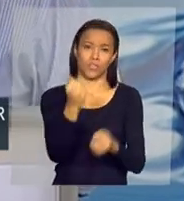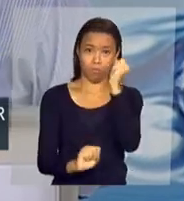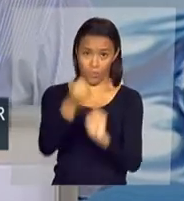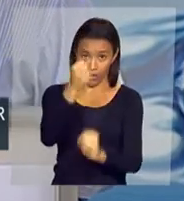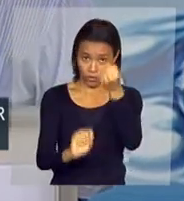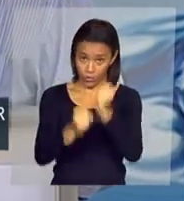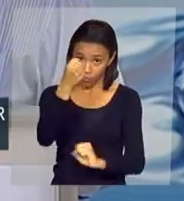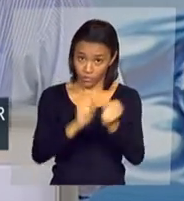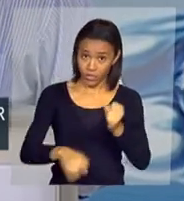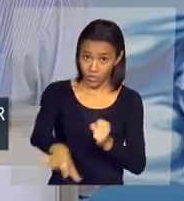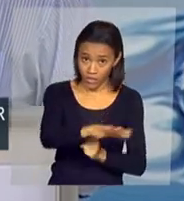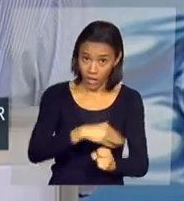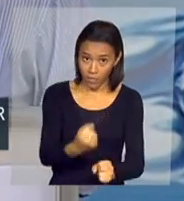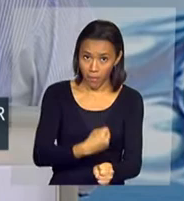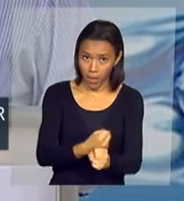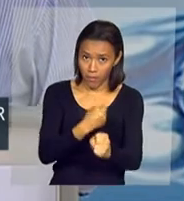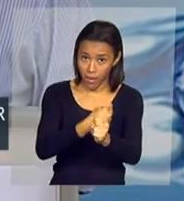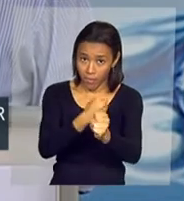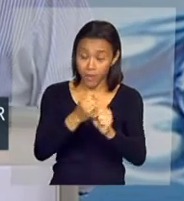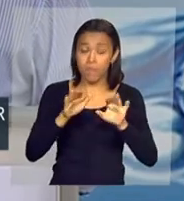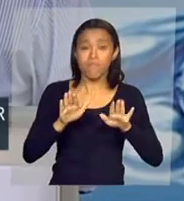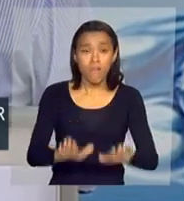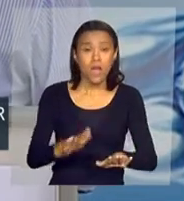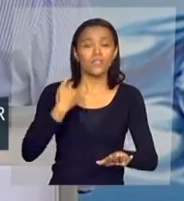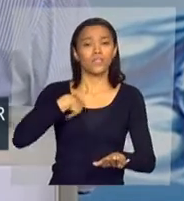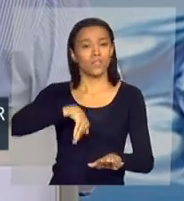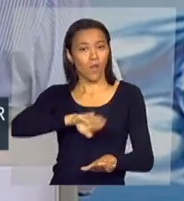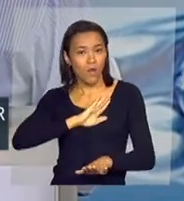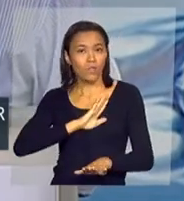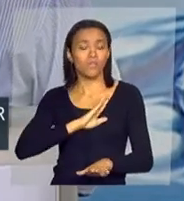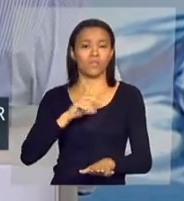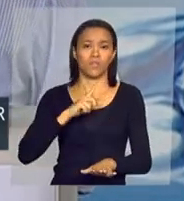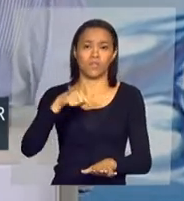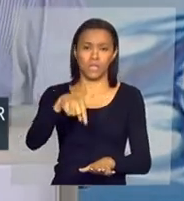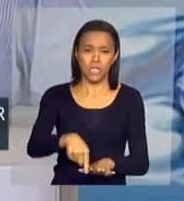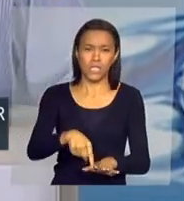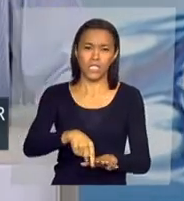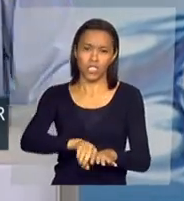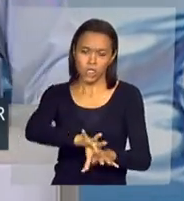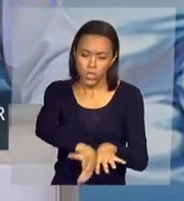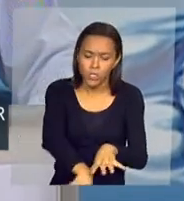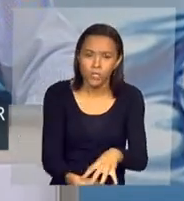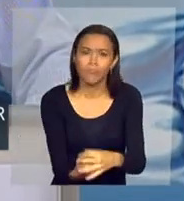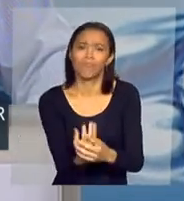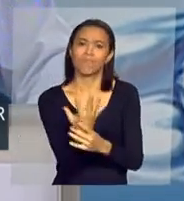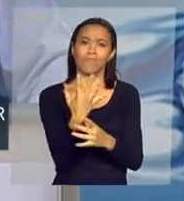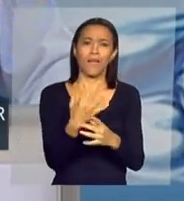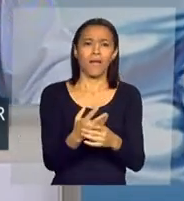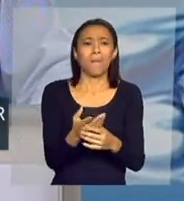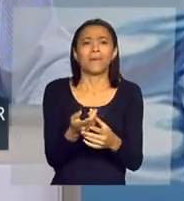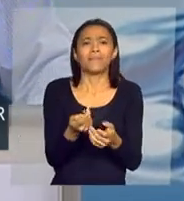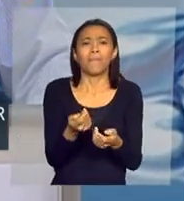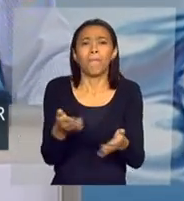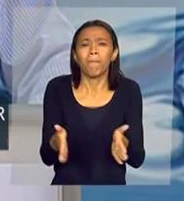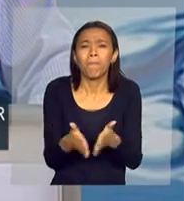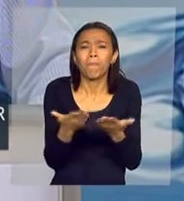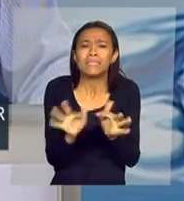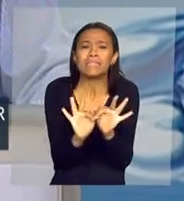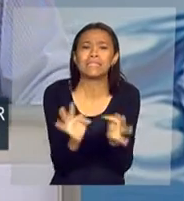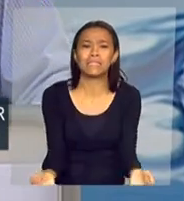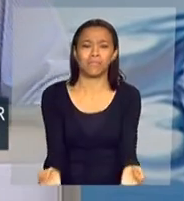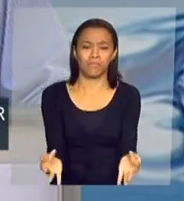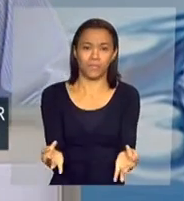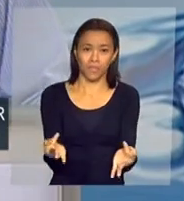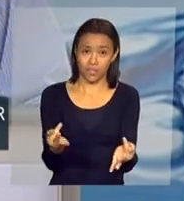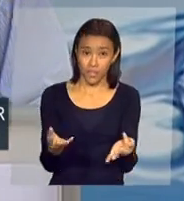da construção civil. Mas nossas possibilidades de exploração são completamente rudimentares,